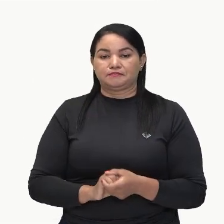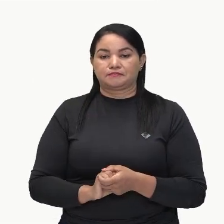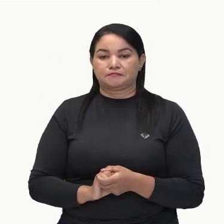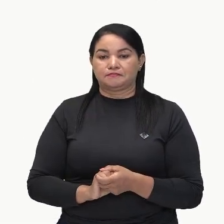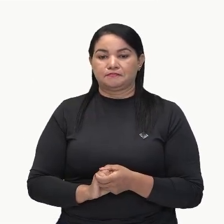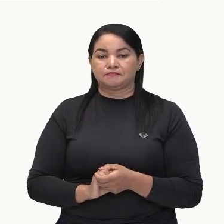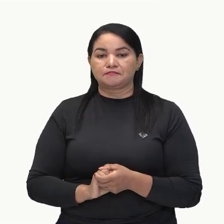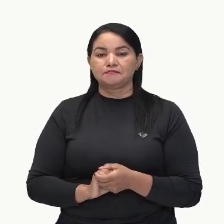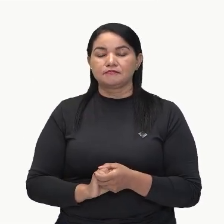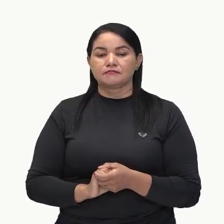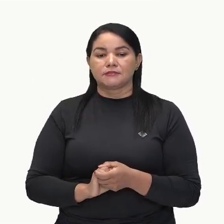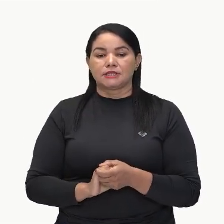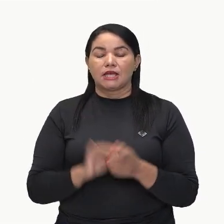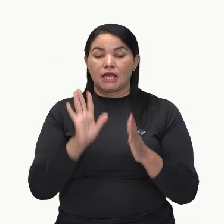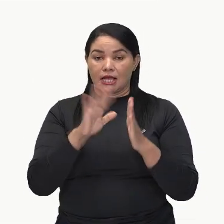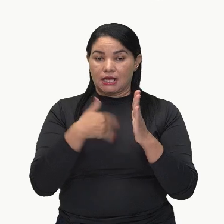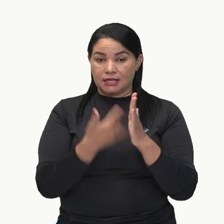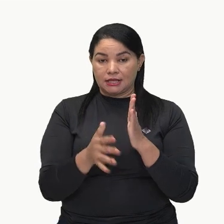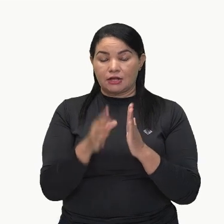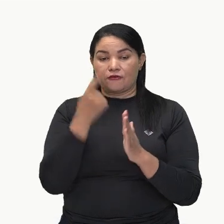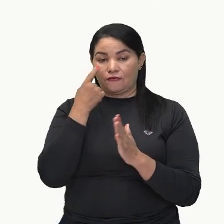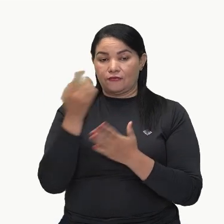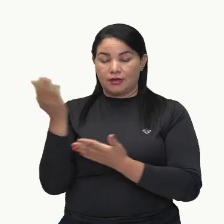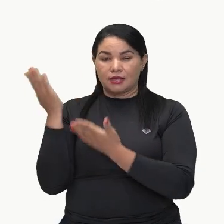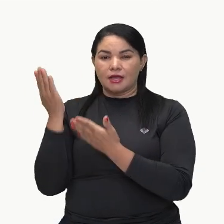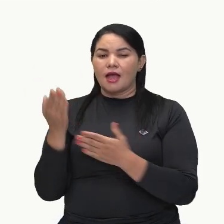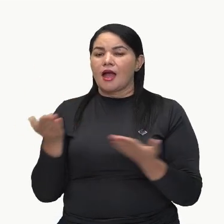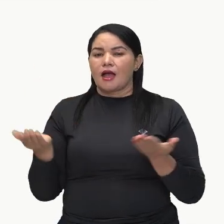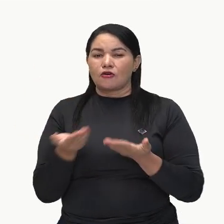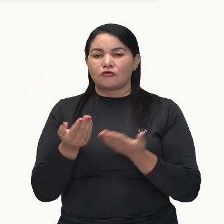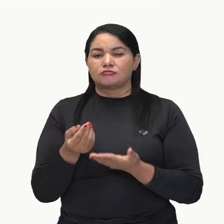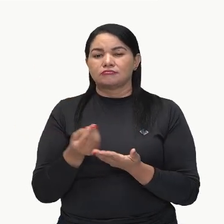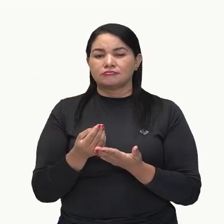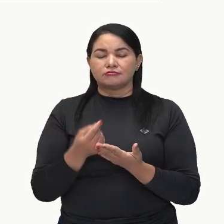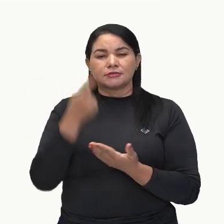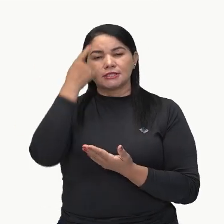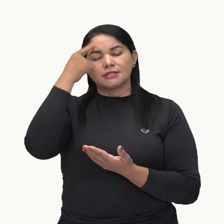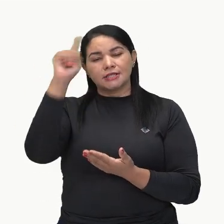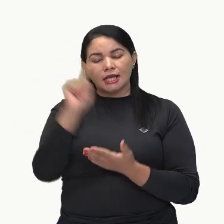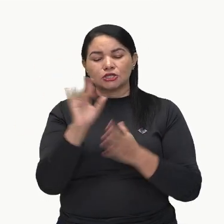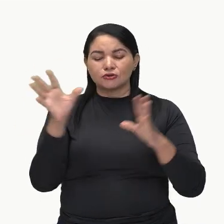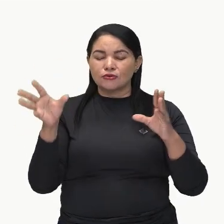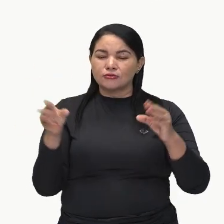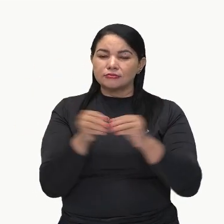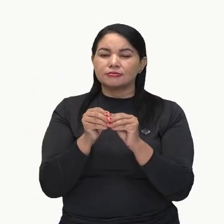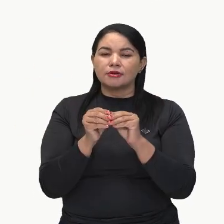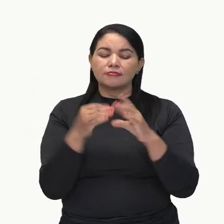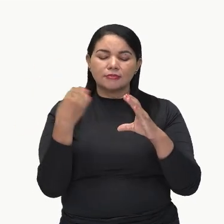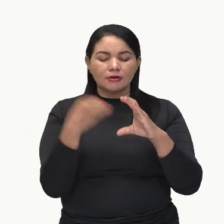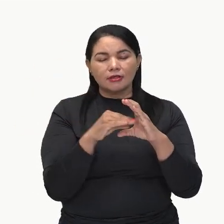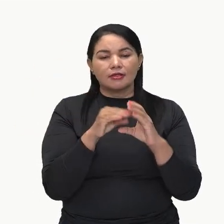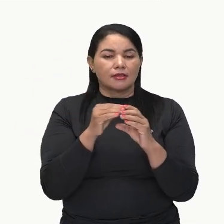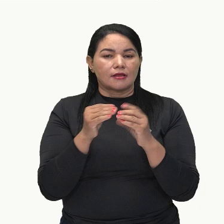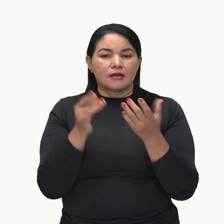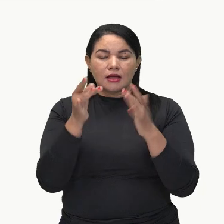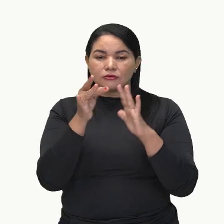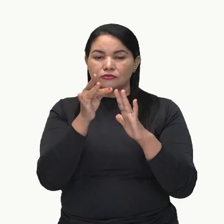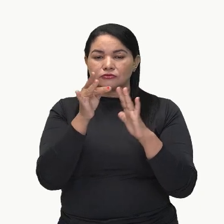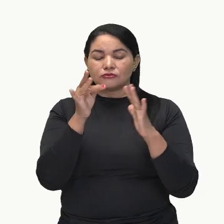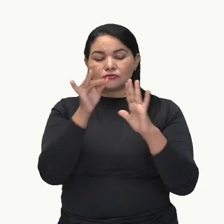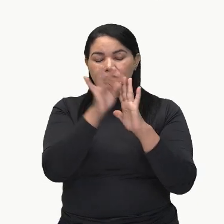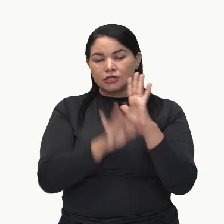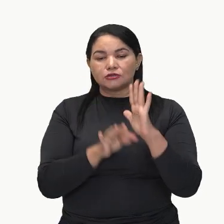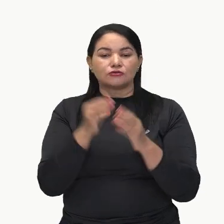Então, como é que eu posso introduzir as minhas ideias de conclusão? Ora, usando